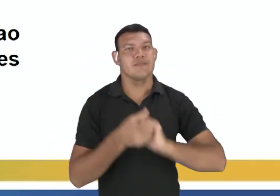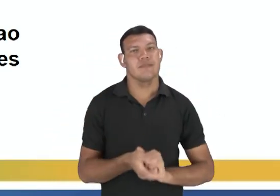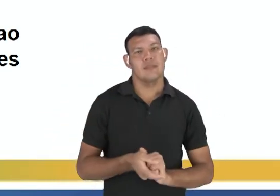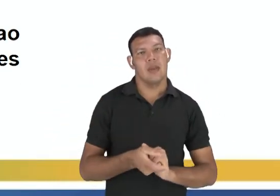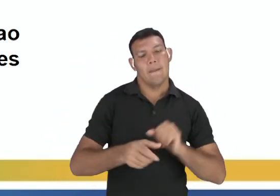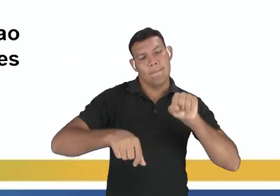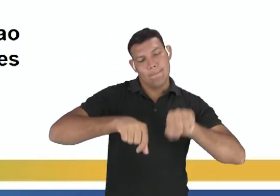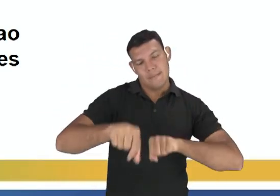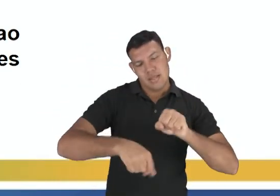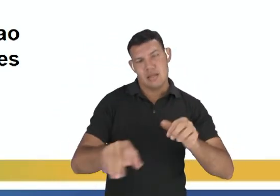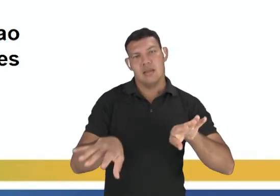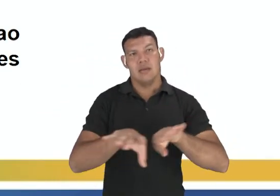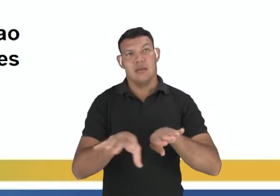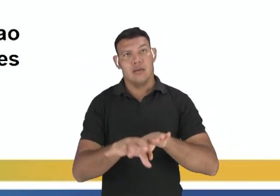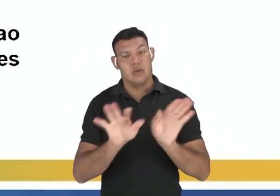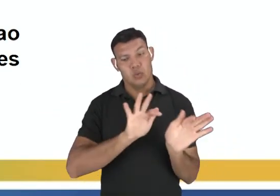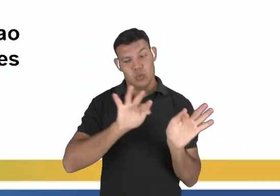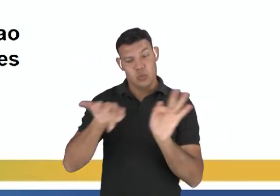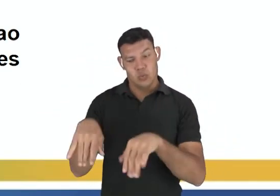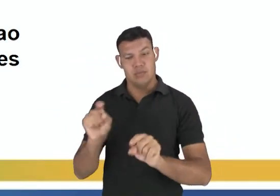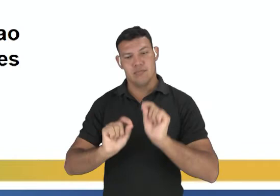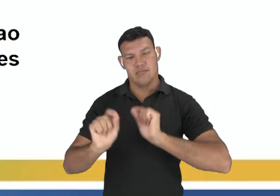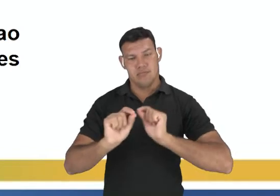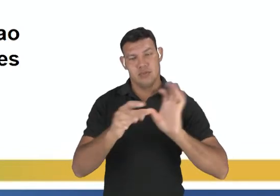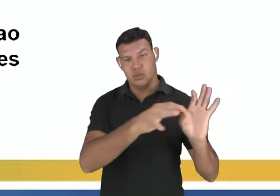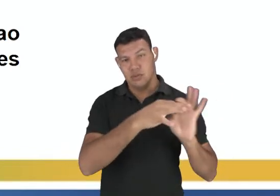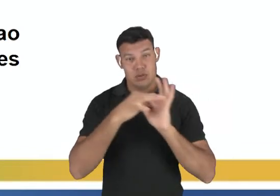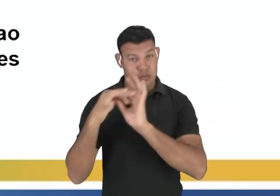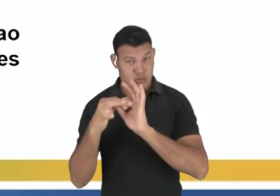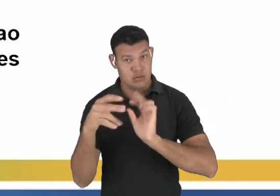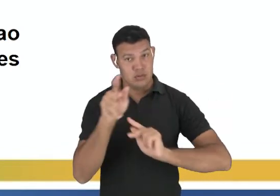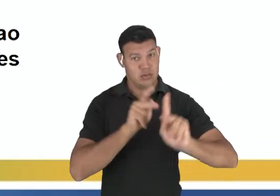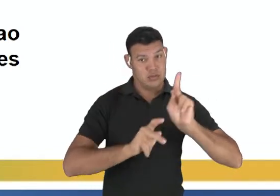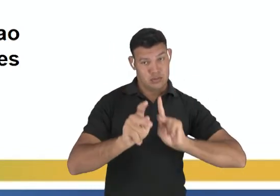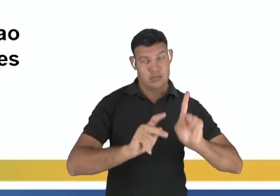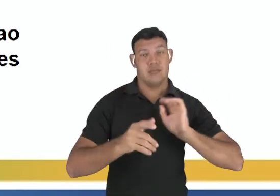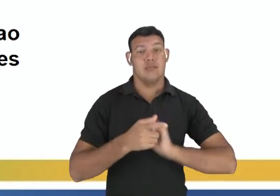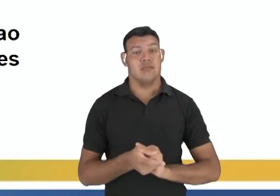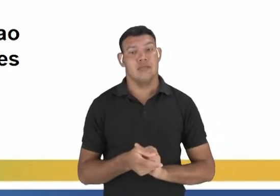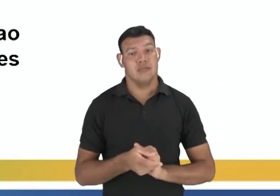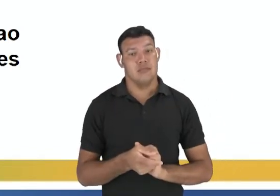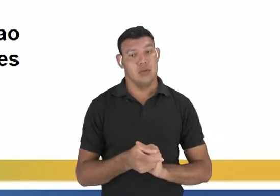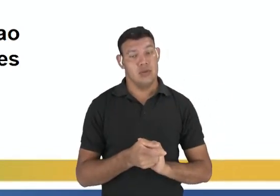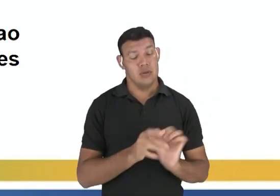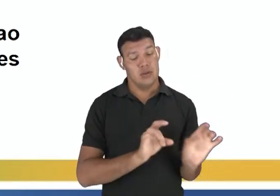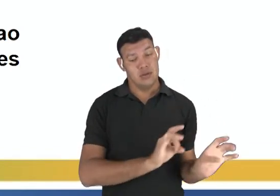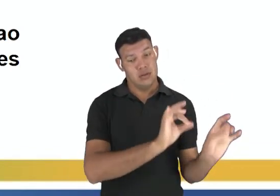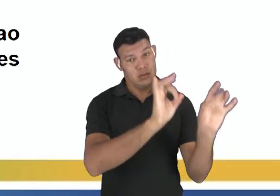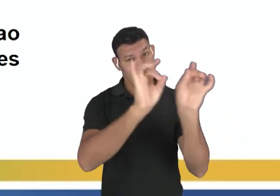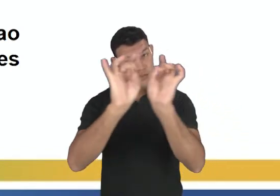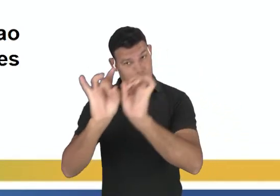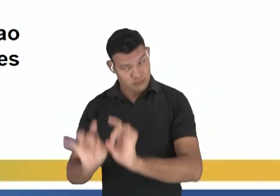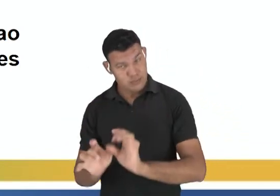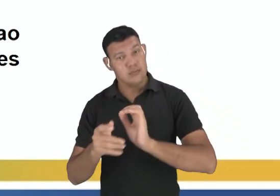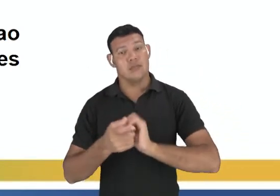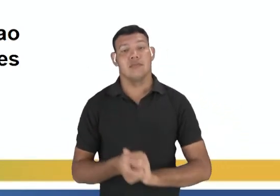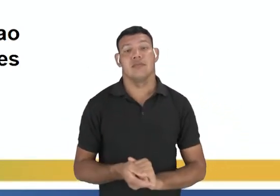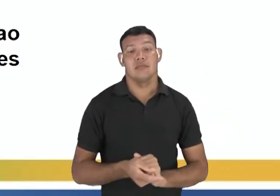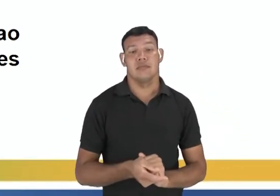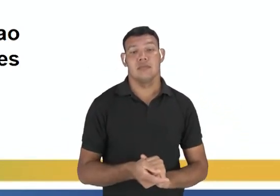gente finaliza com o contexto da população, né? Falar especificamente dela, já que falamos